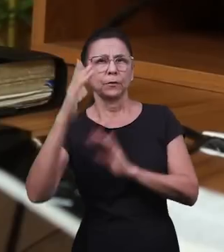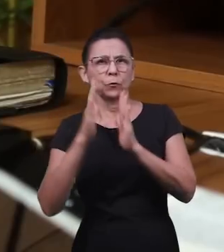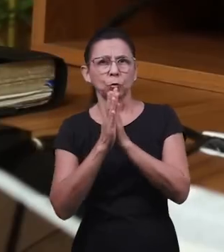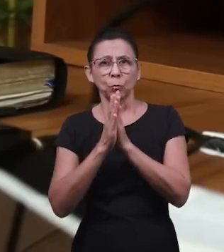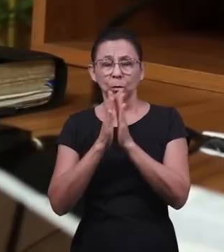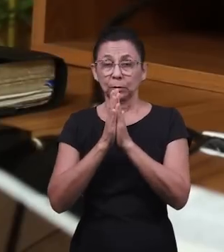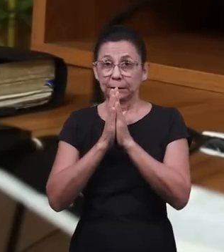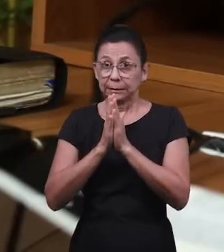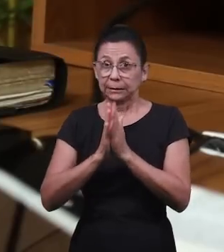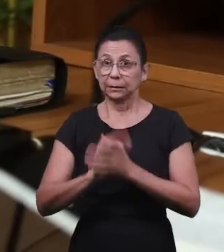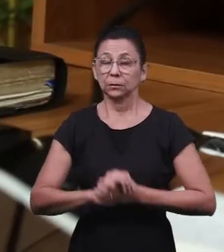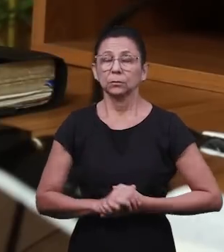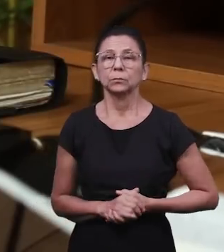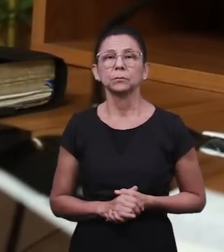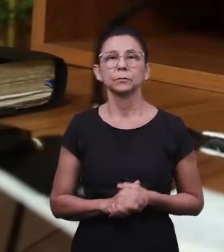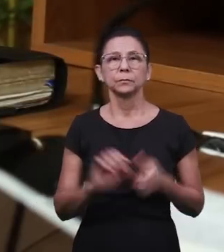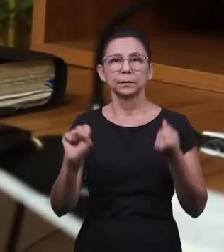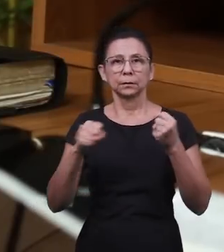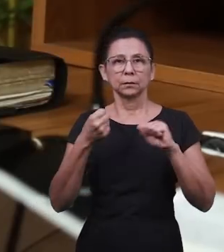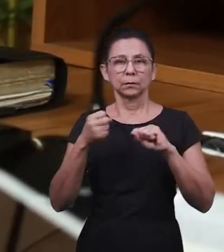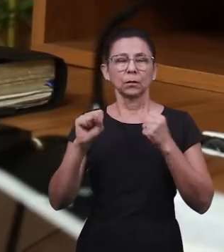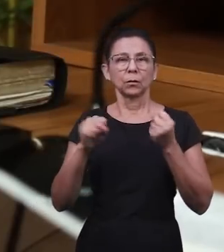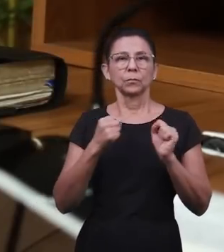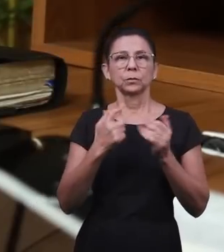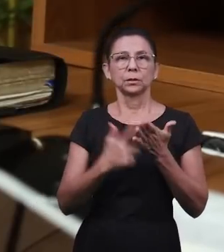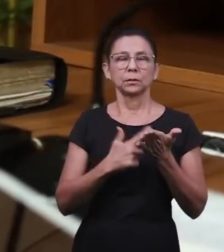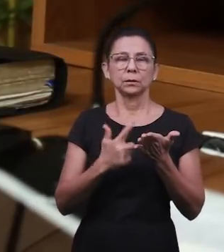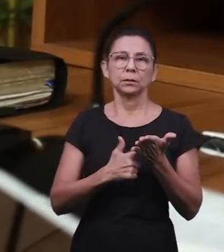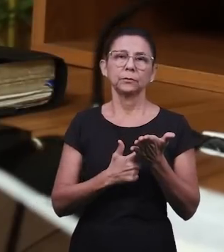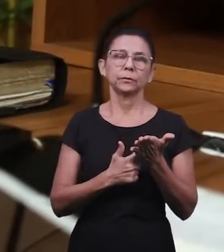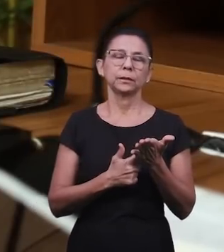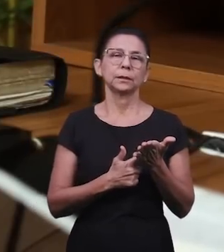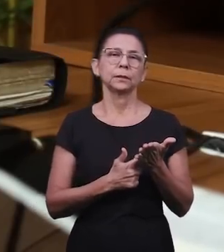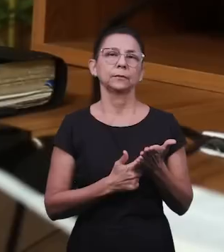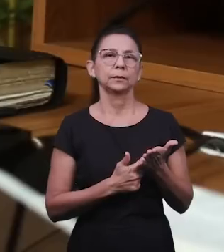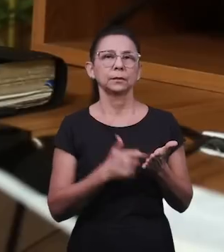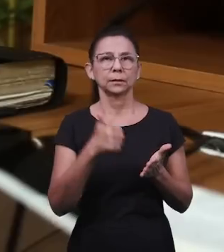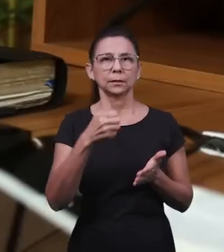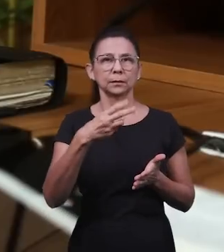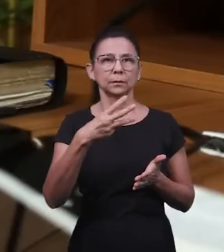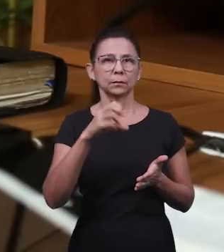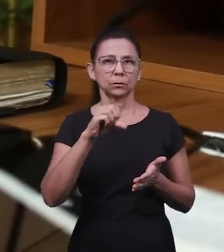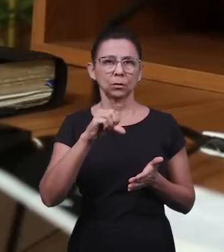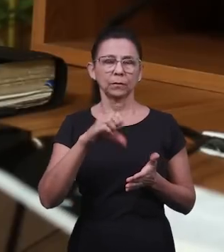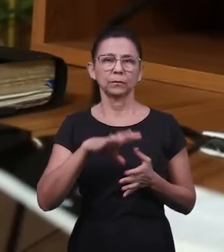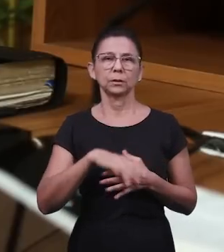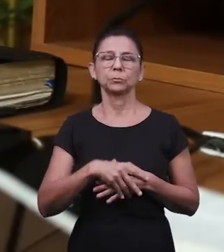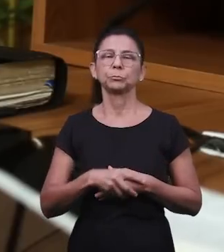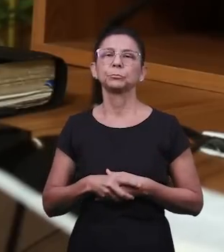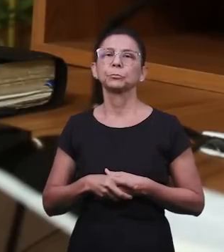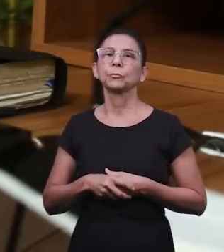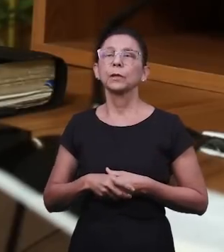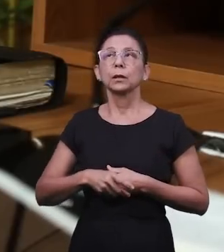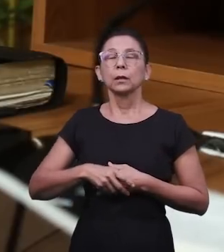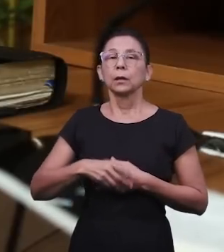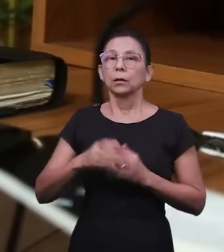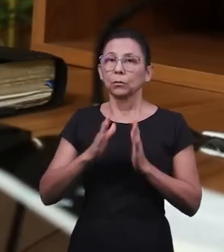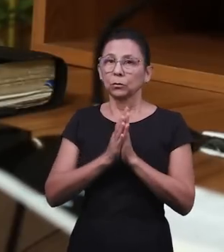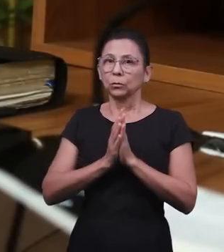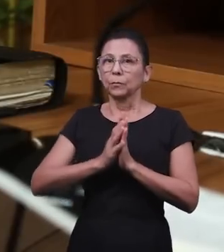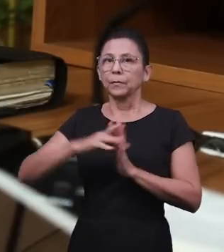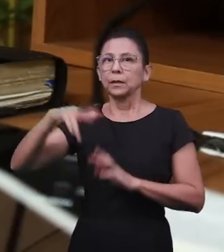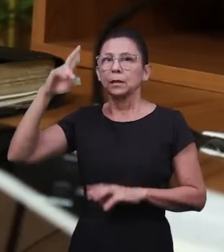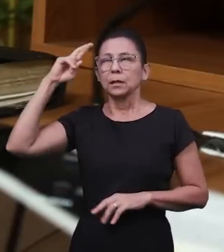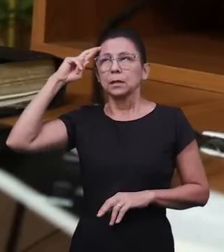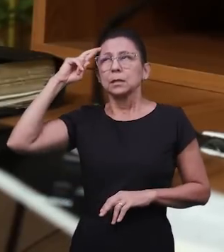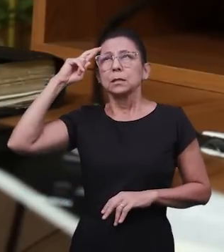Salmos, Salmos 139, versículo 23, 24, fala, Senhor, solta-me, ó Deus.